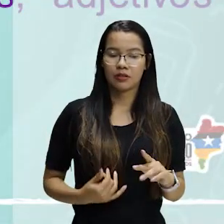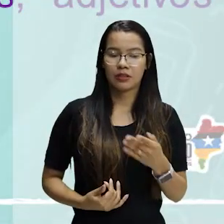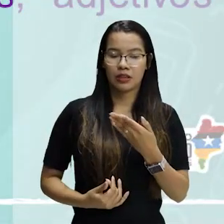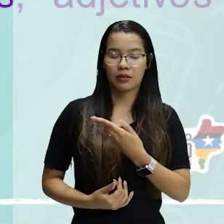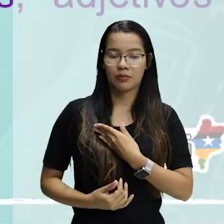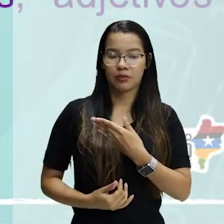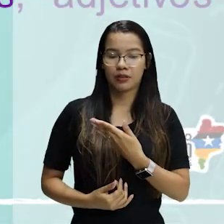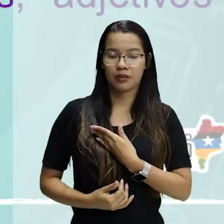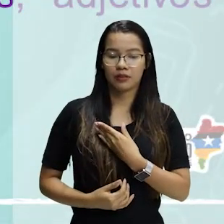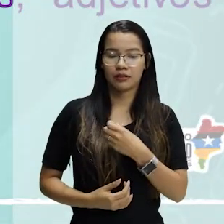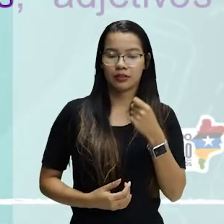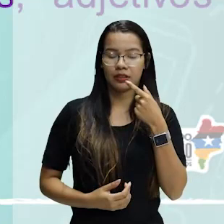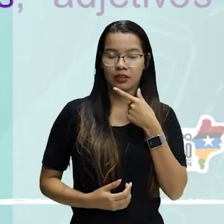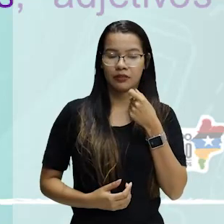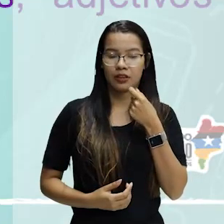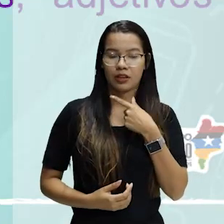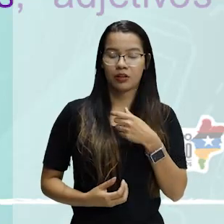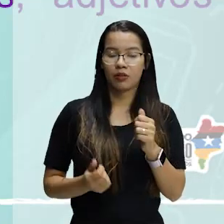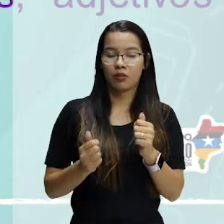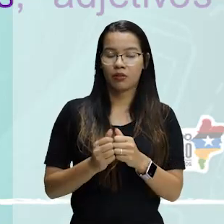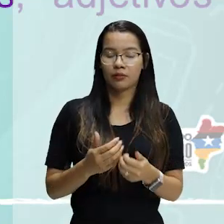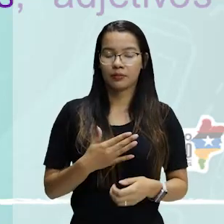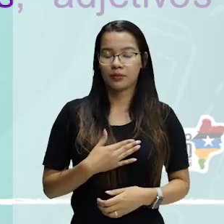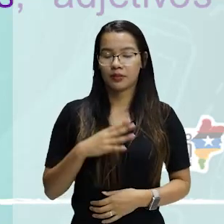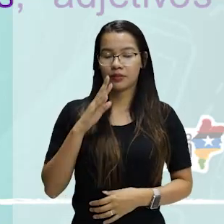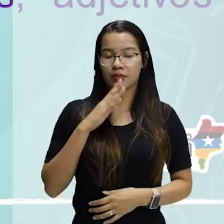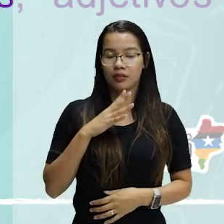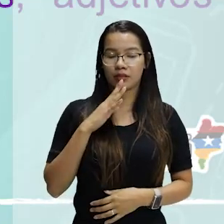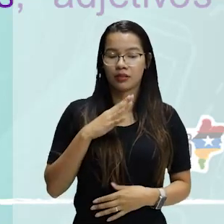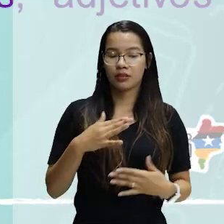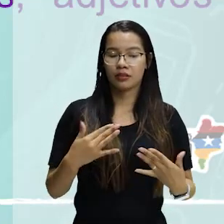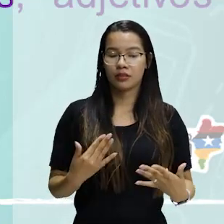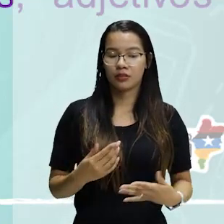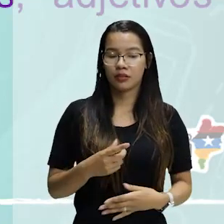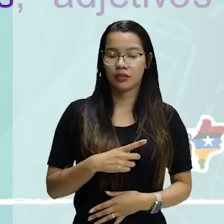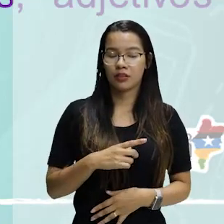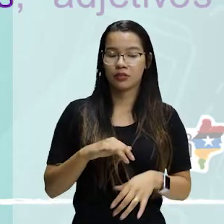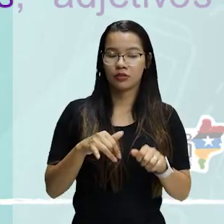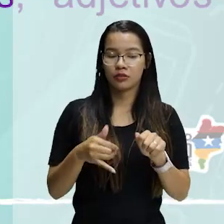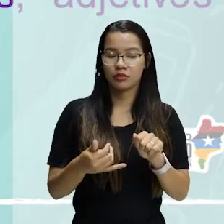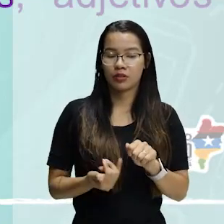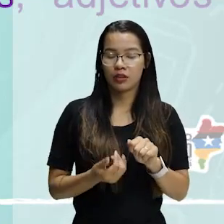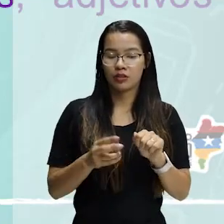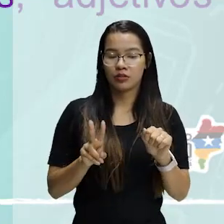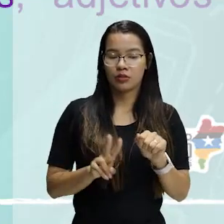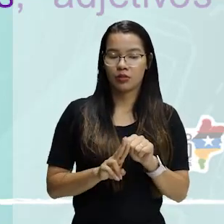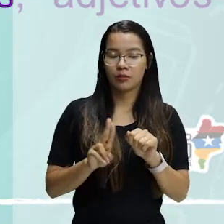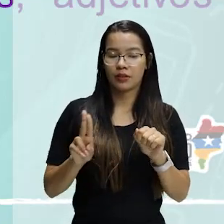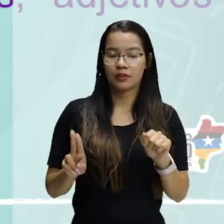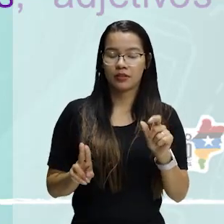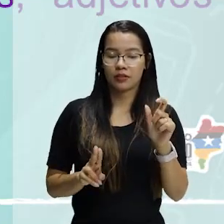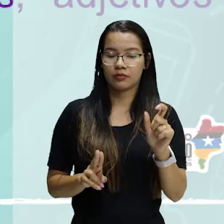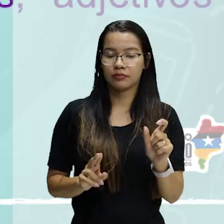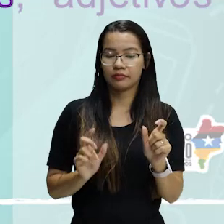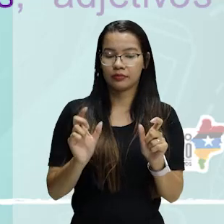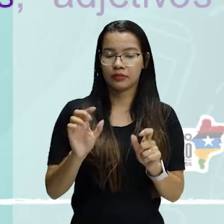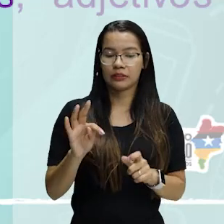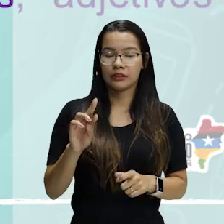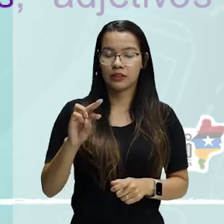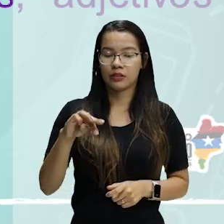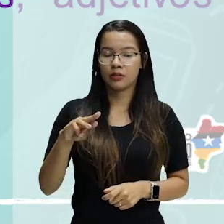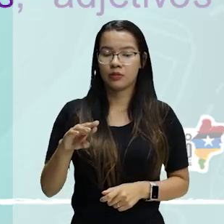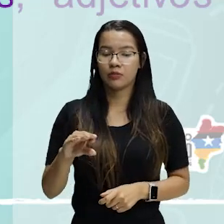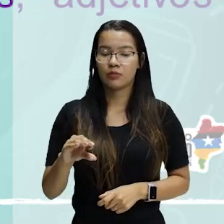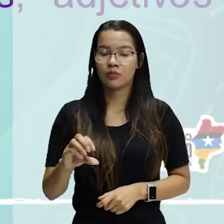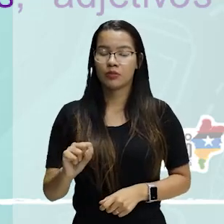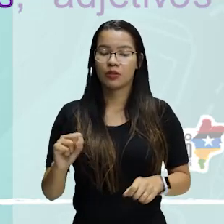amigos foram divertidos comigo. Aí eu tenho adjuntos adnominais. São termos que acompanham